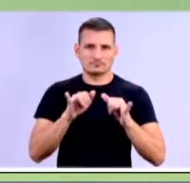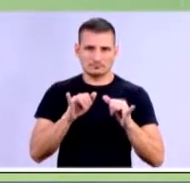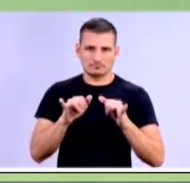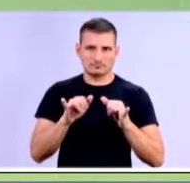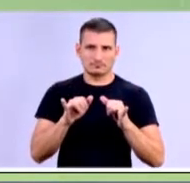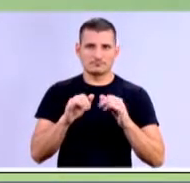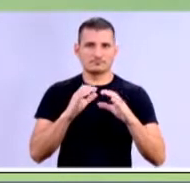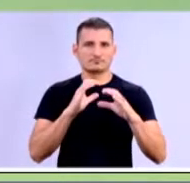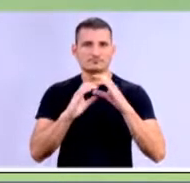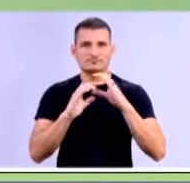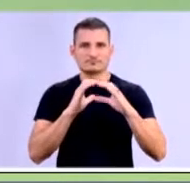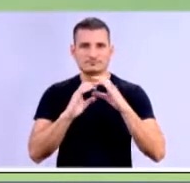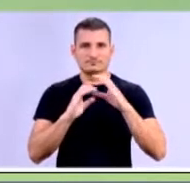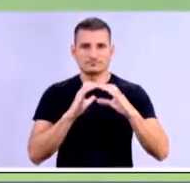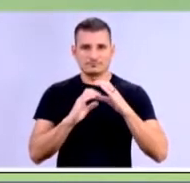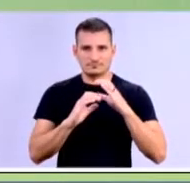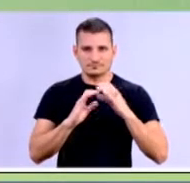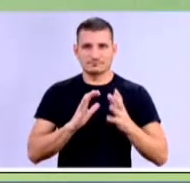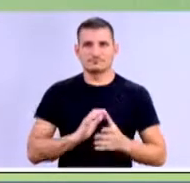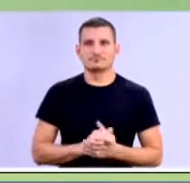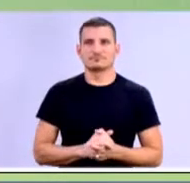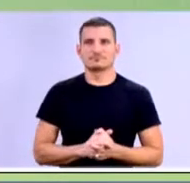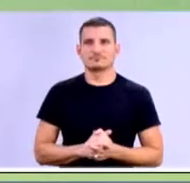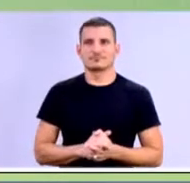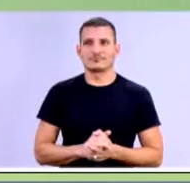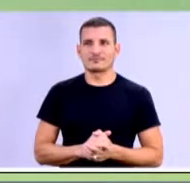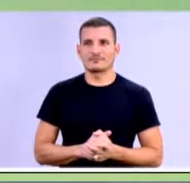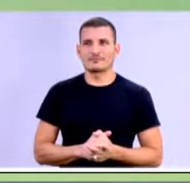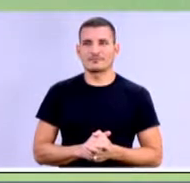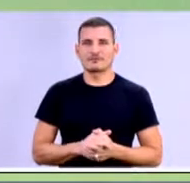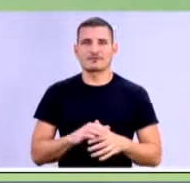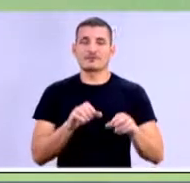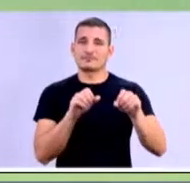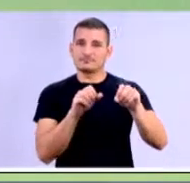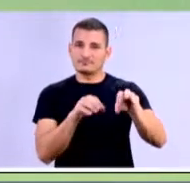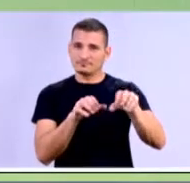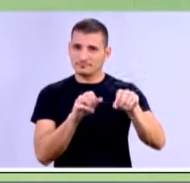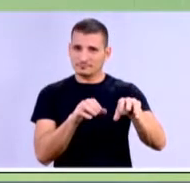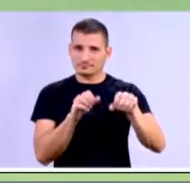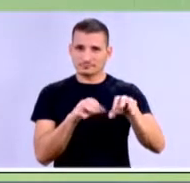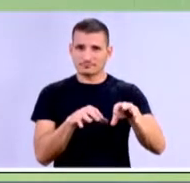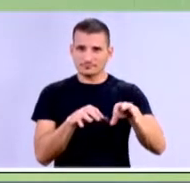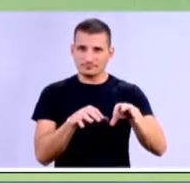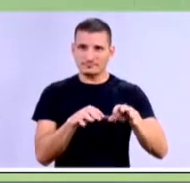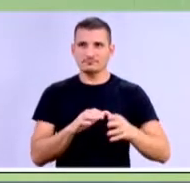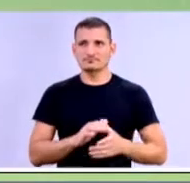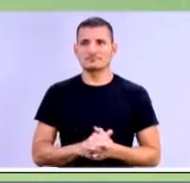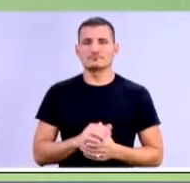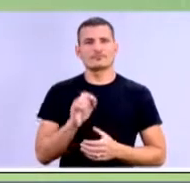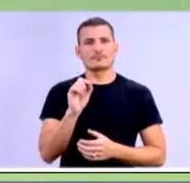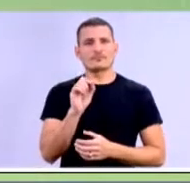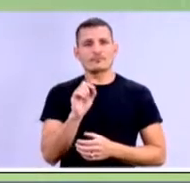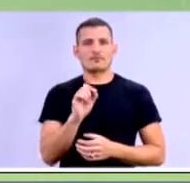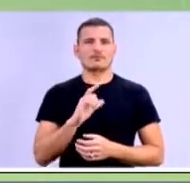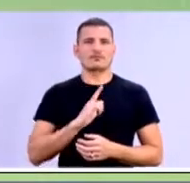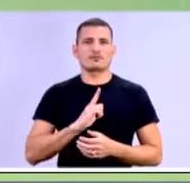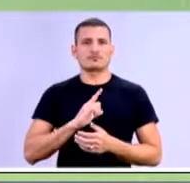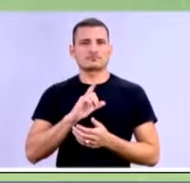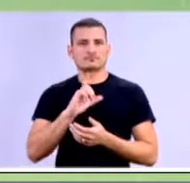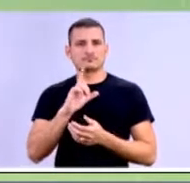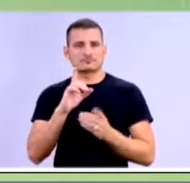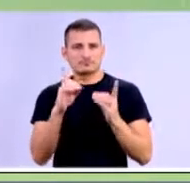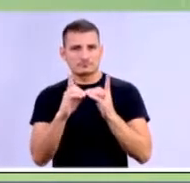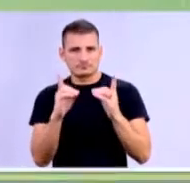comunicação para o ensino caracteriza a mediação didático-pedagógica